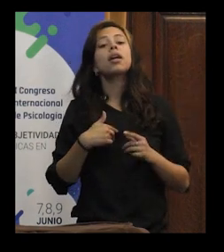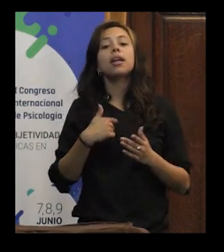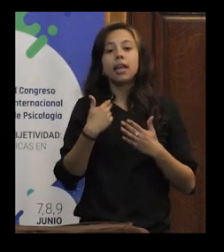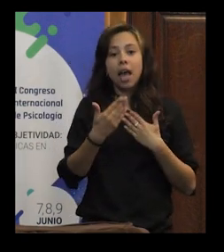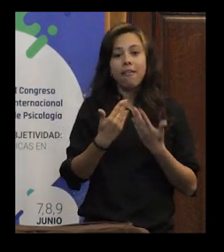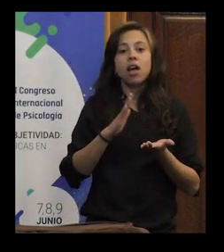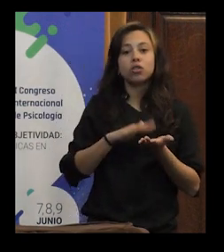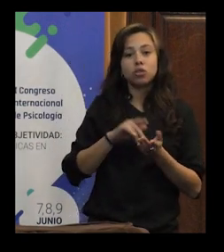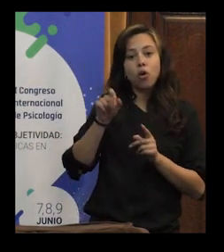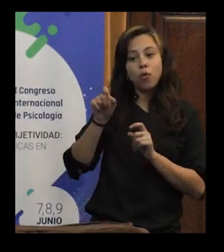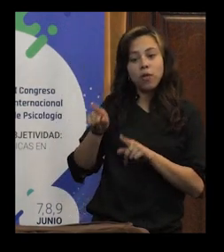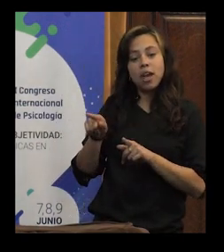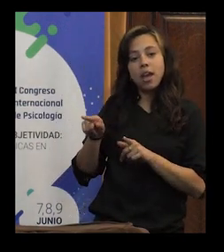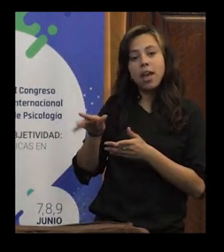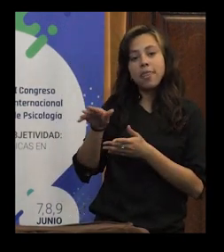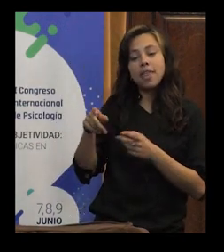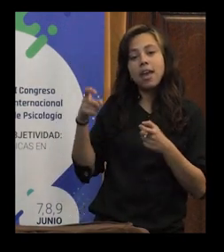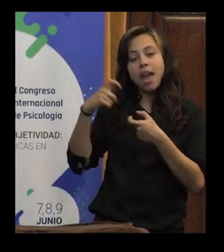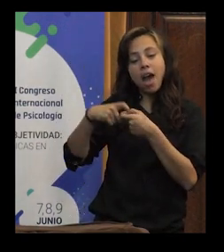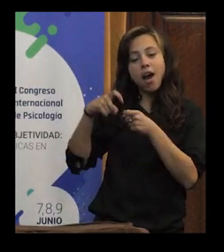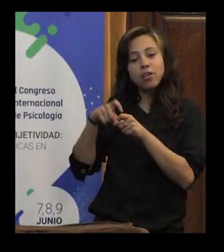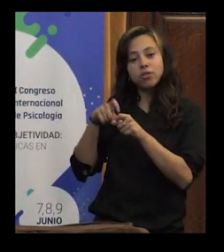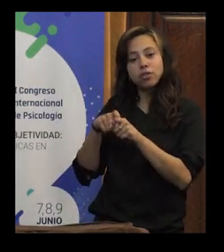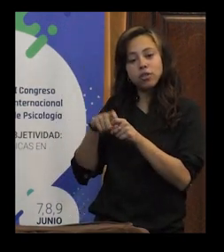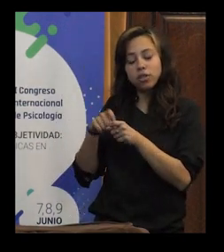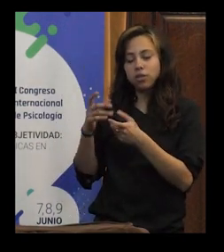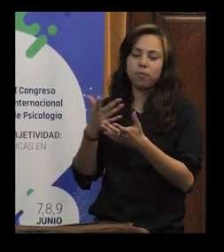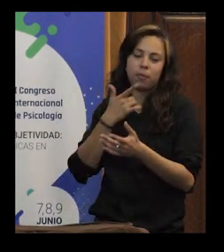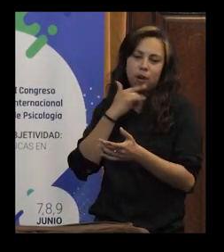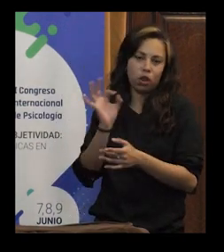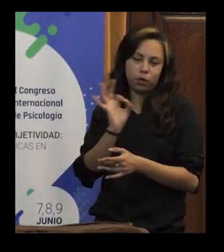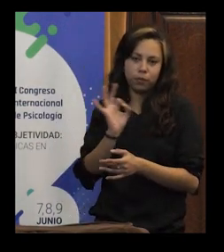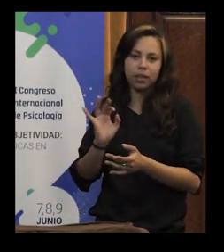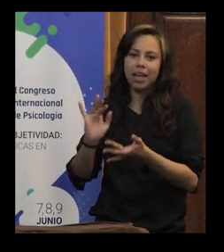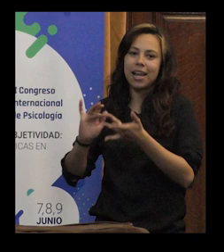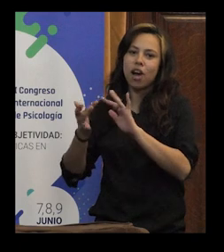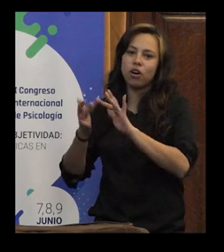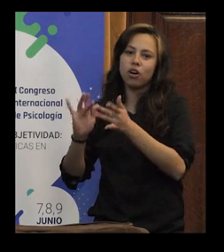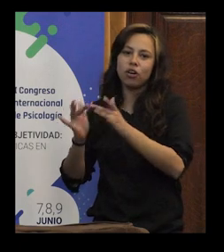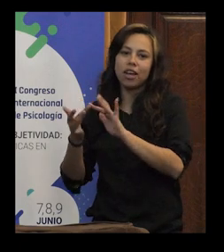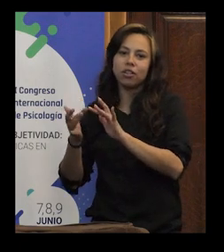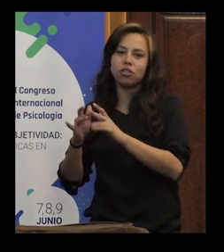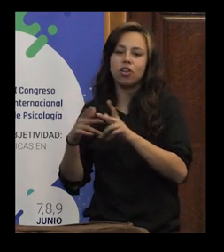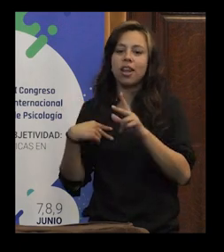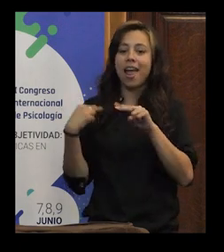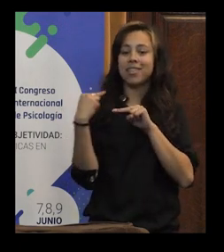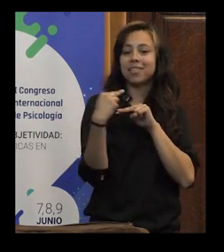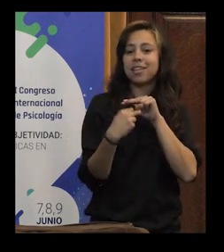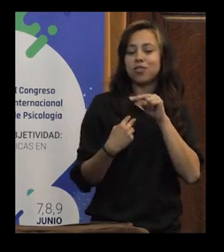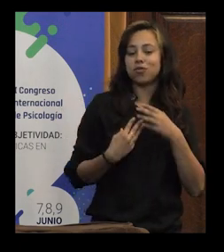dúvidas sobre a associação entre o tabaco e sensualidade.